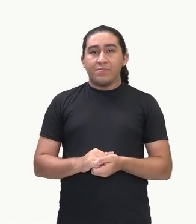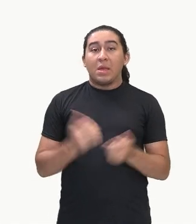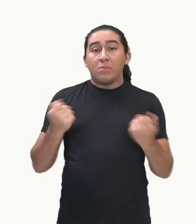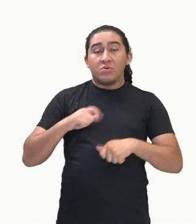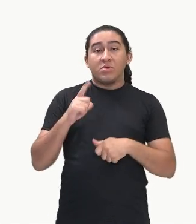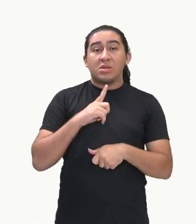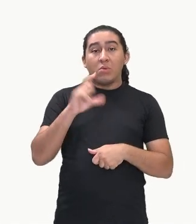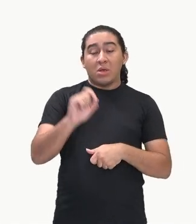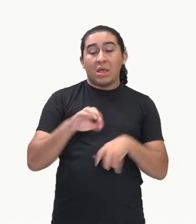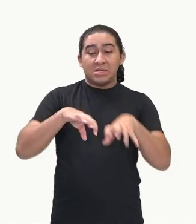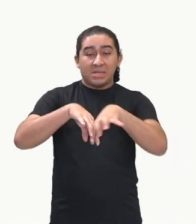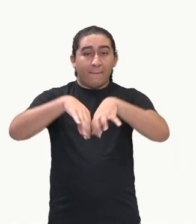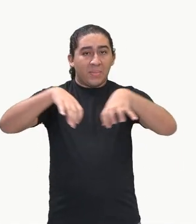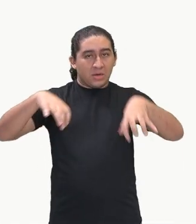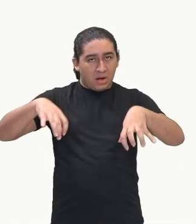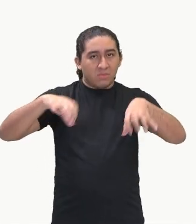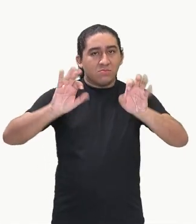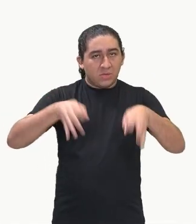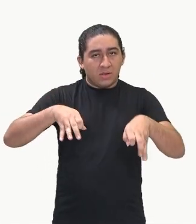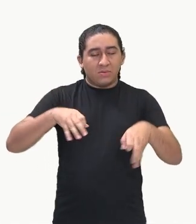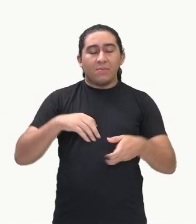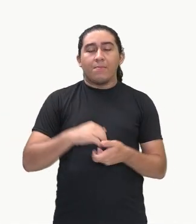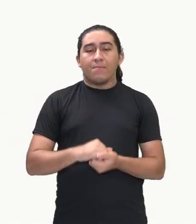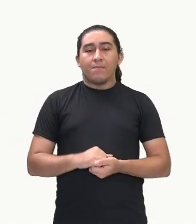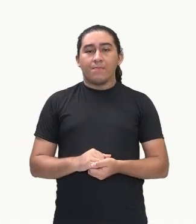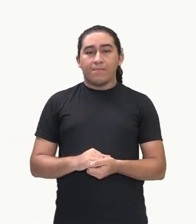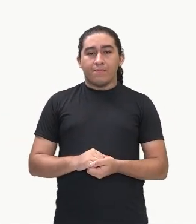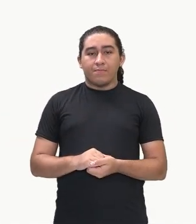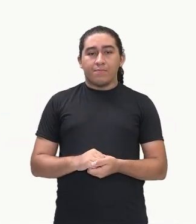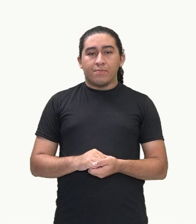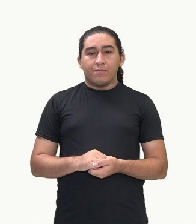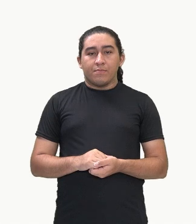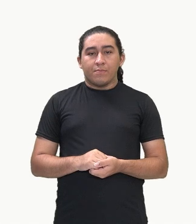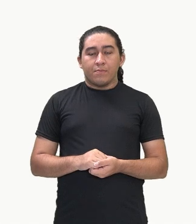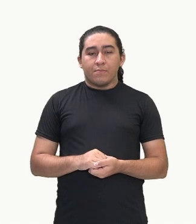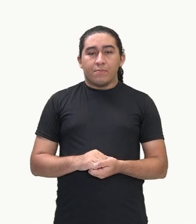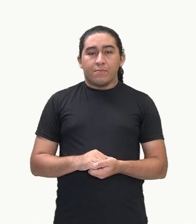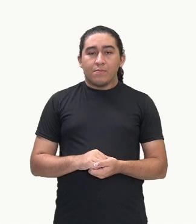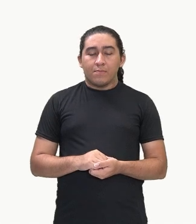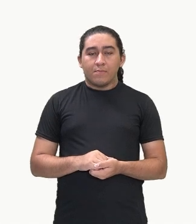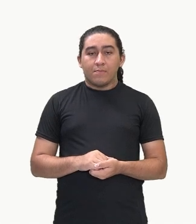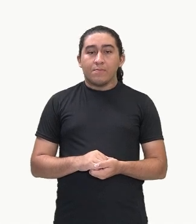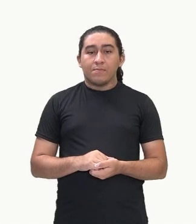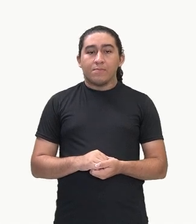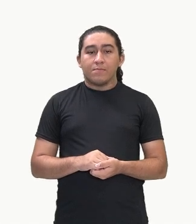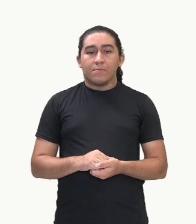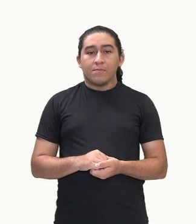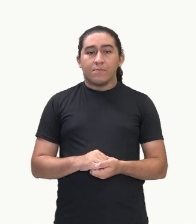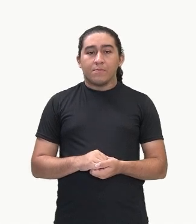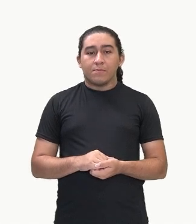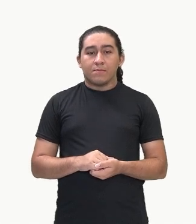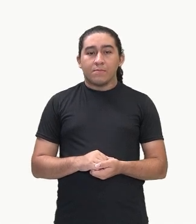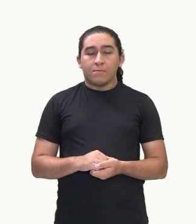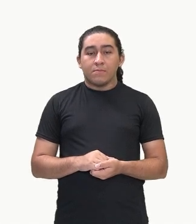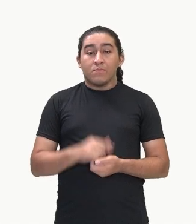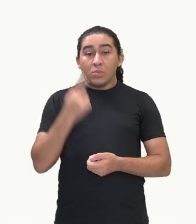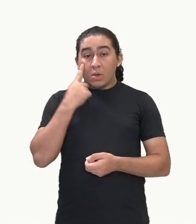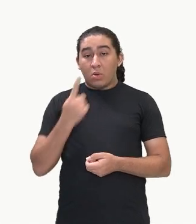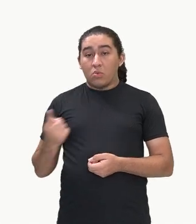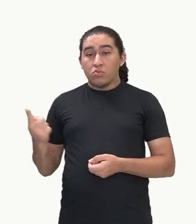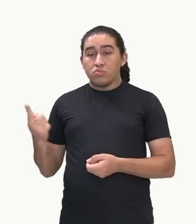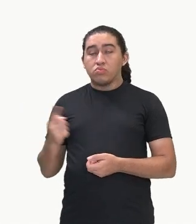para isolar esse aposto, né? Então, para separar. Então, olha, o